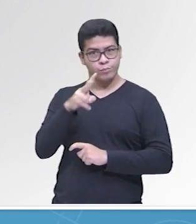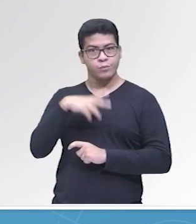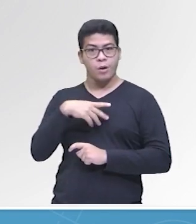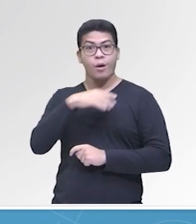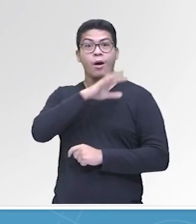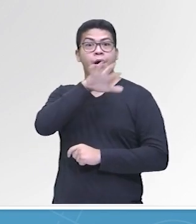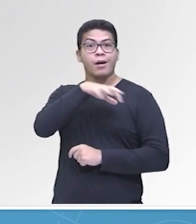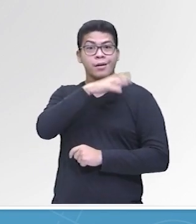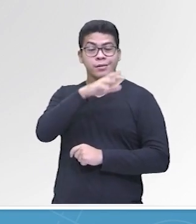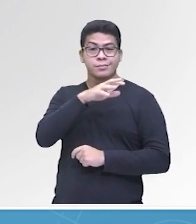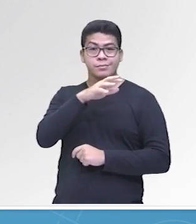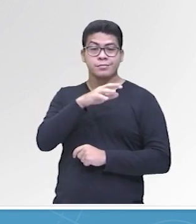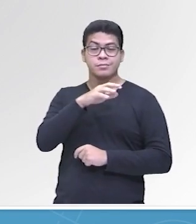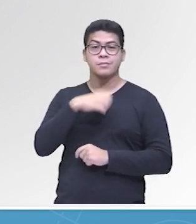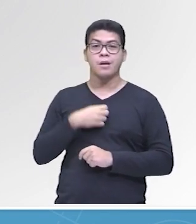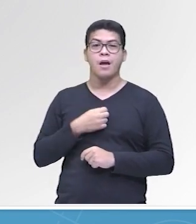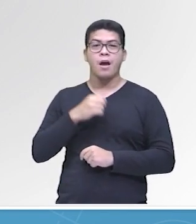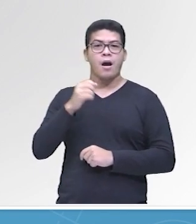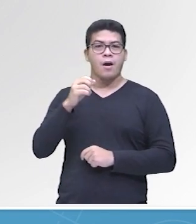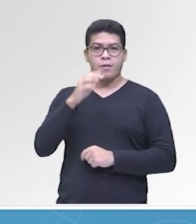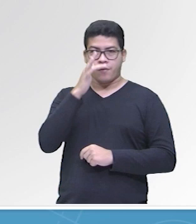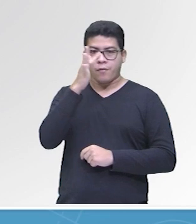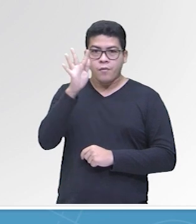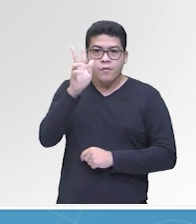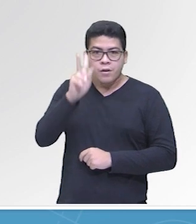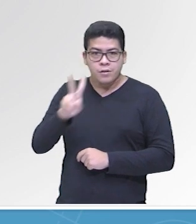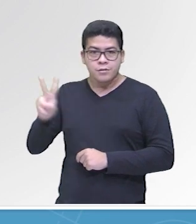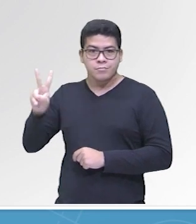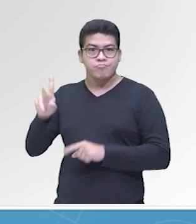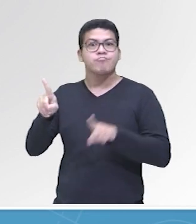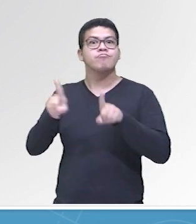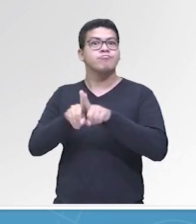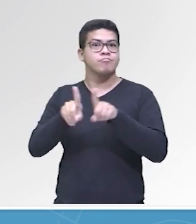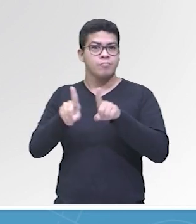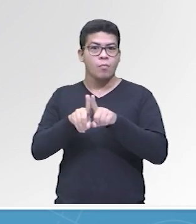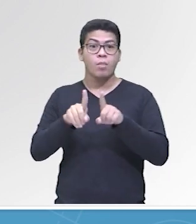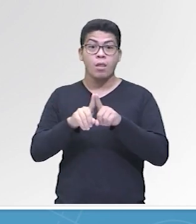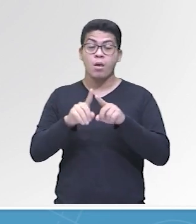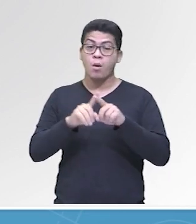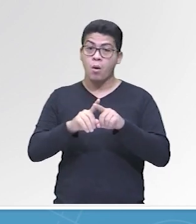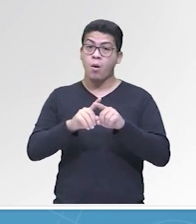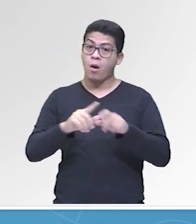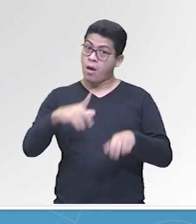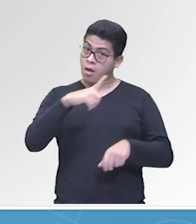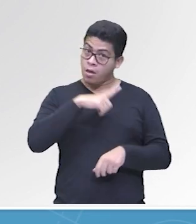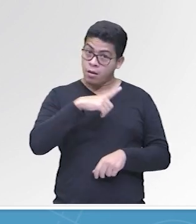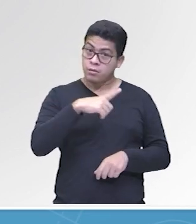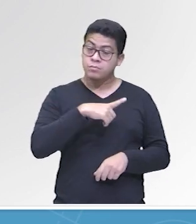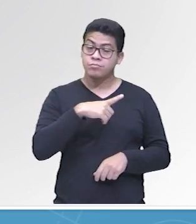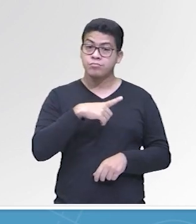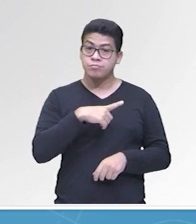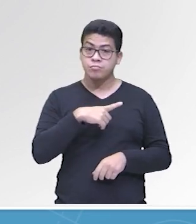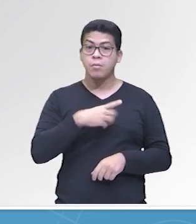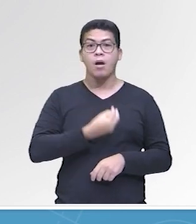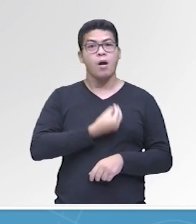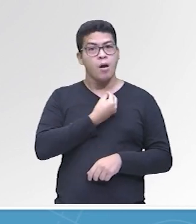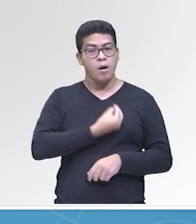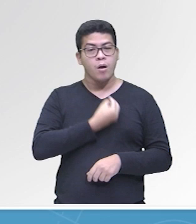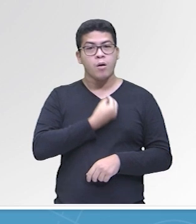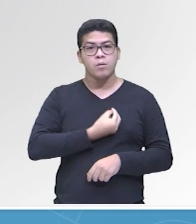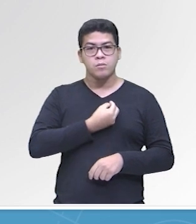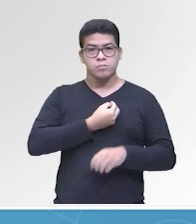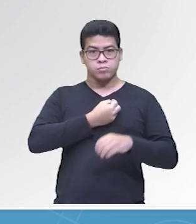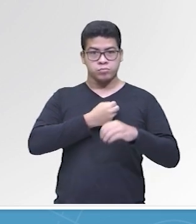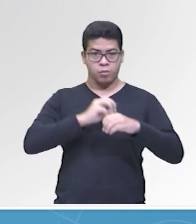vegetal. As células animal e vegetal possuem membrana plasmática, citoplasma e núcleo.